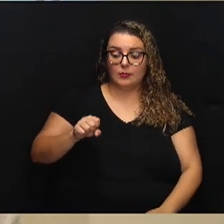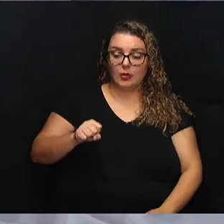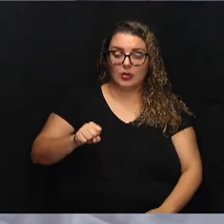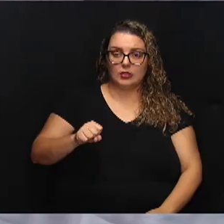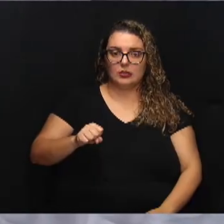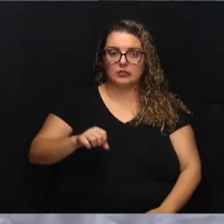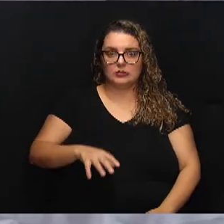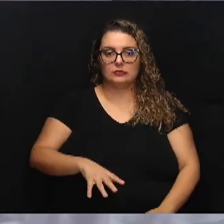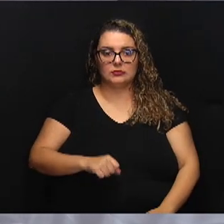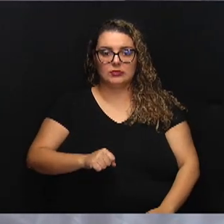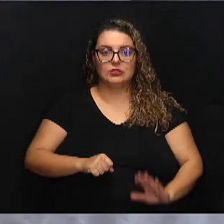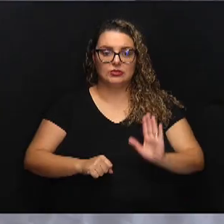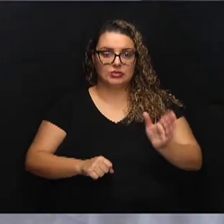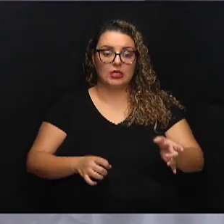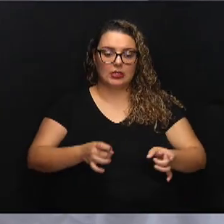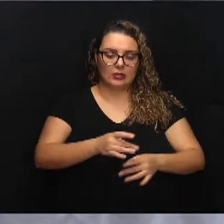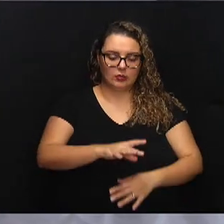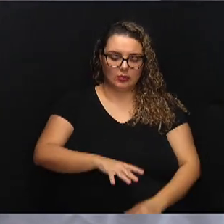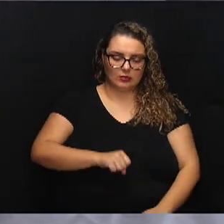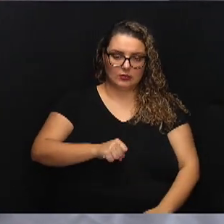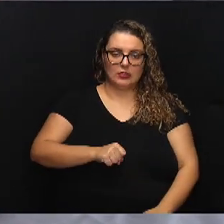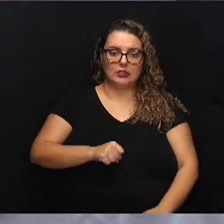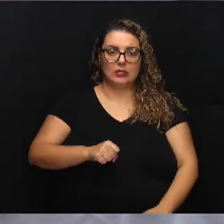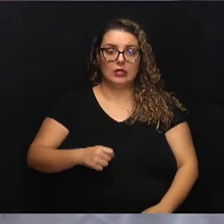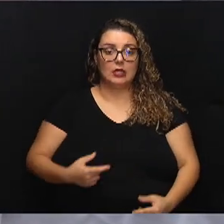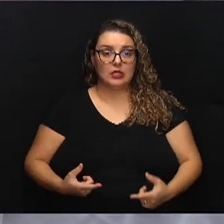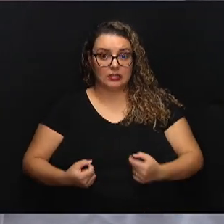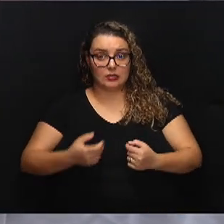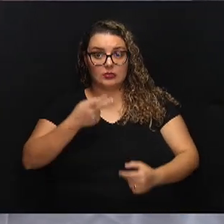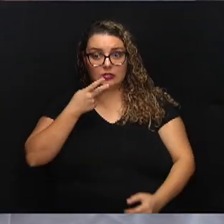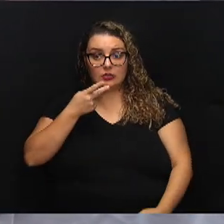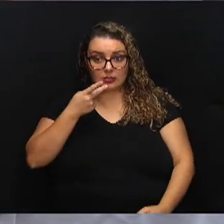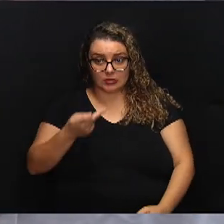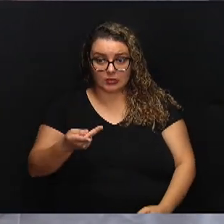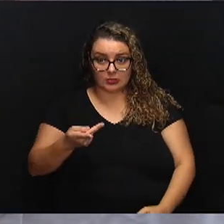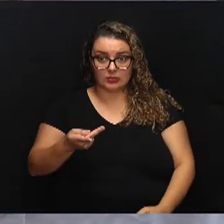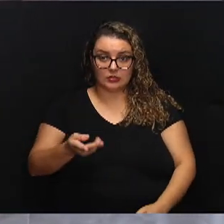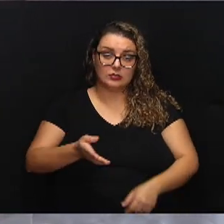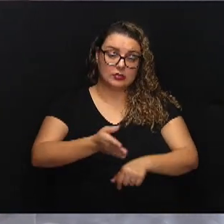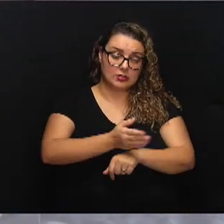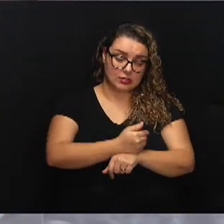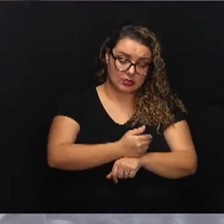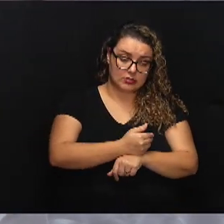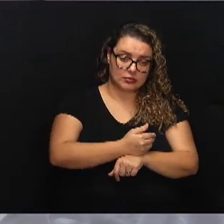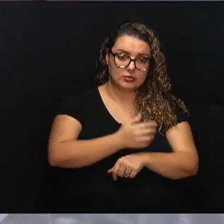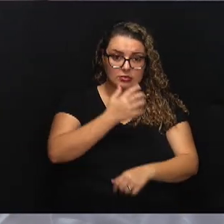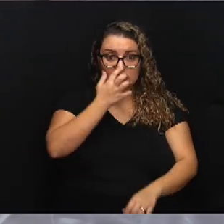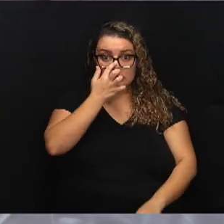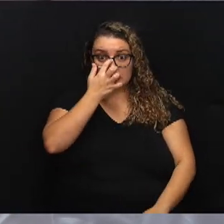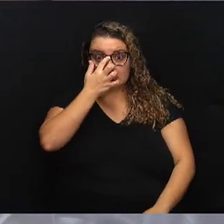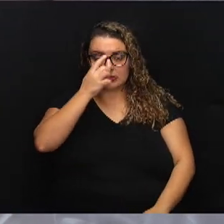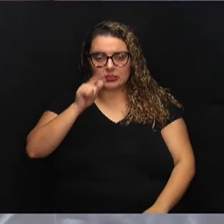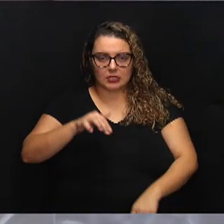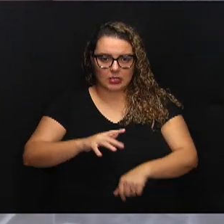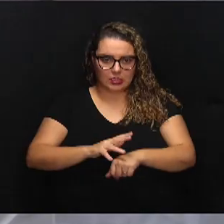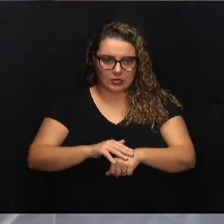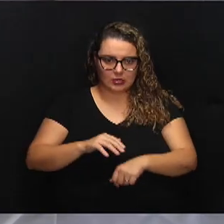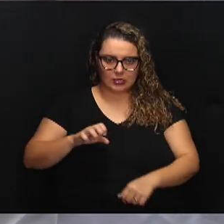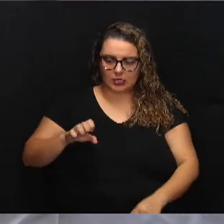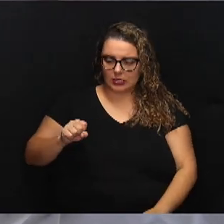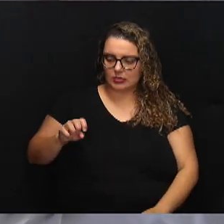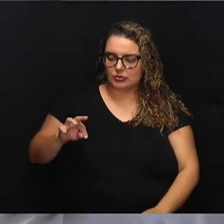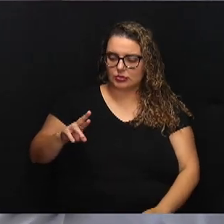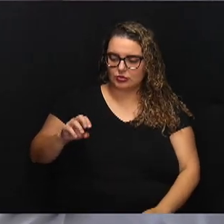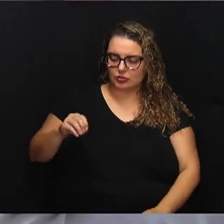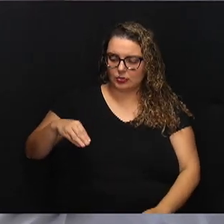tiveram a menopausa. Esses tumores que a gente estava comentando mais antes, né, que são as doenças estromais